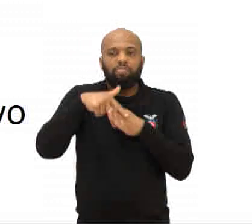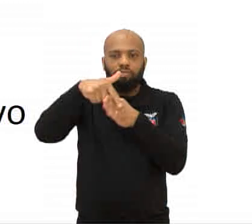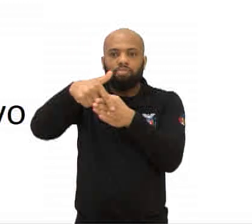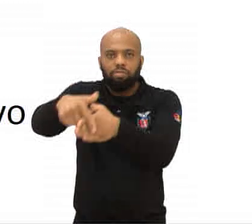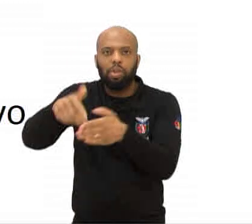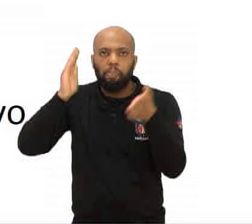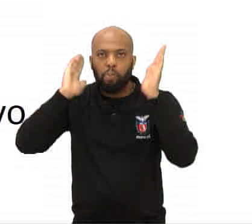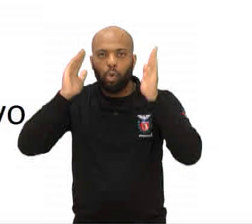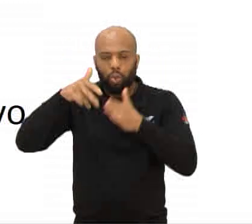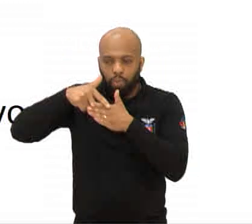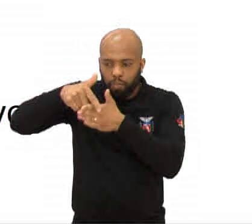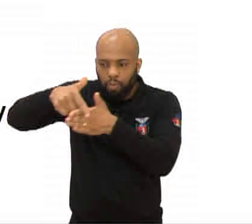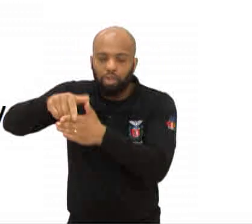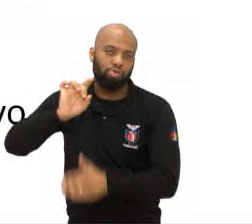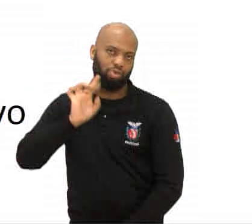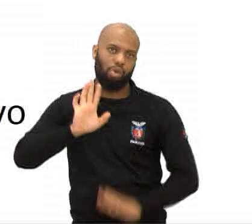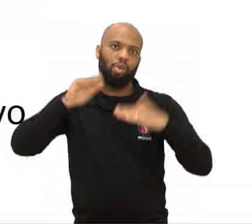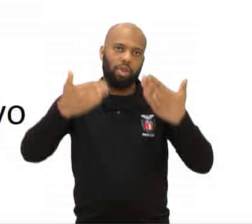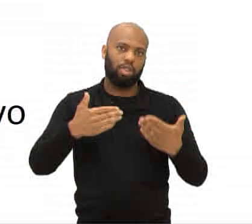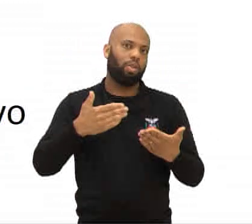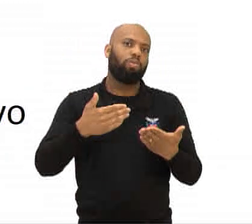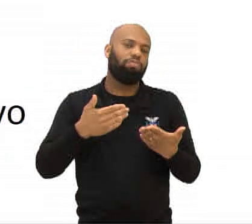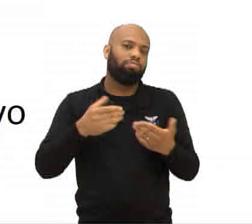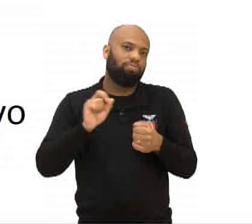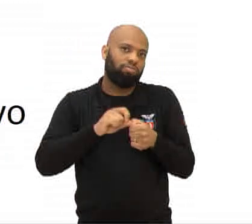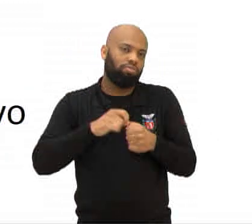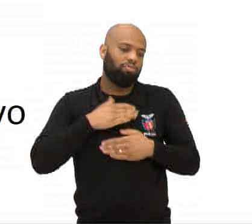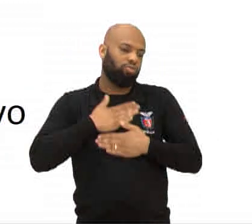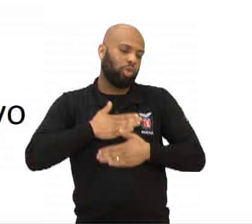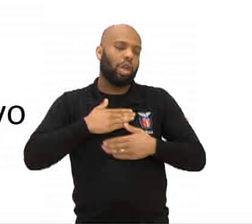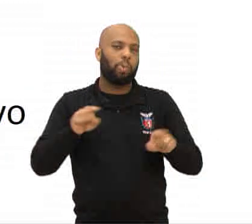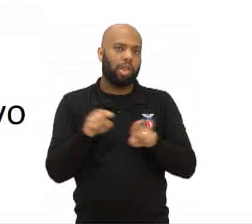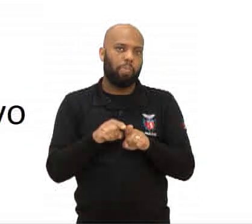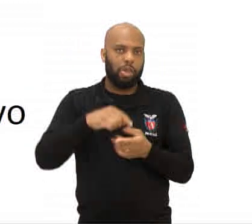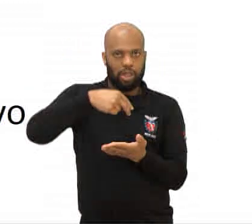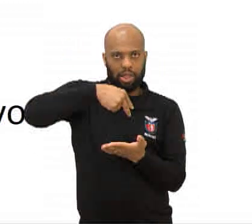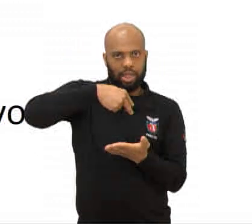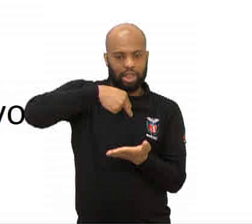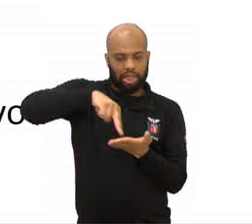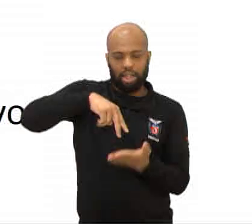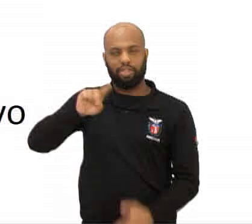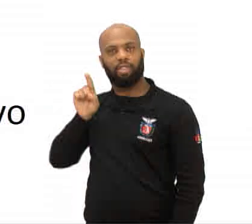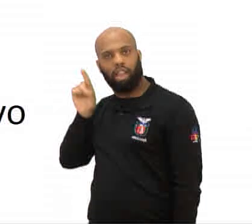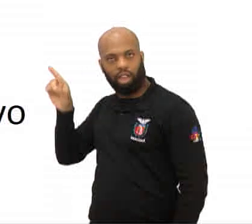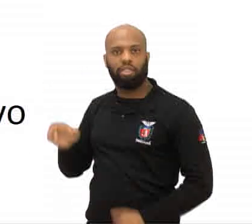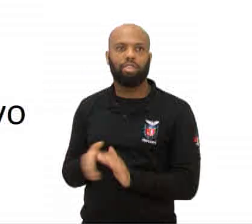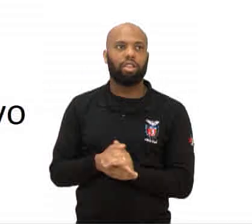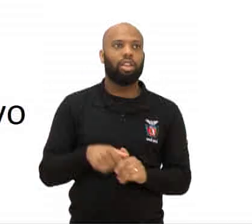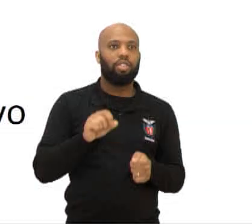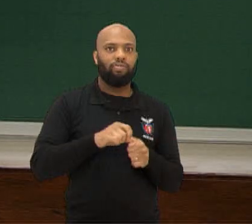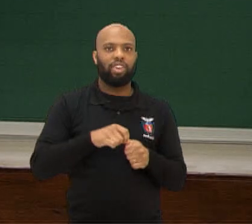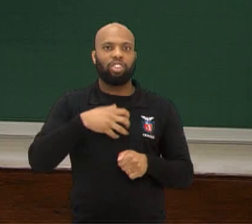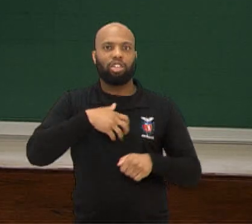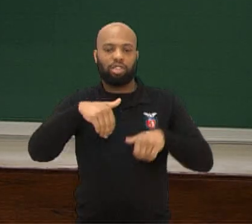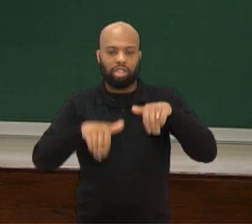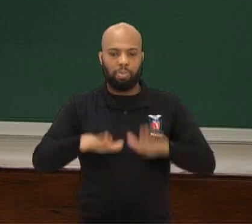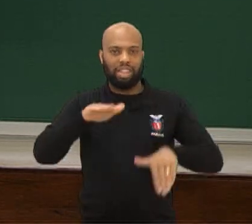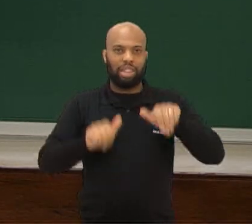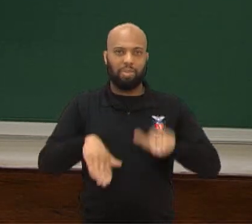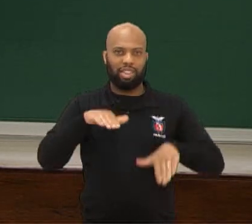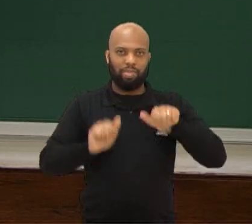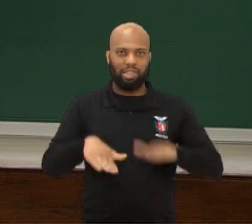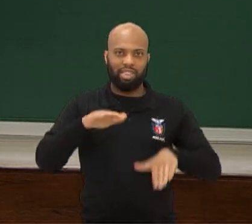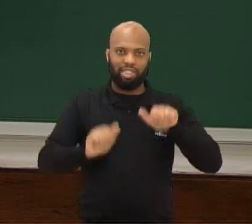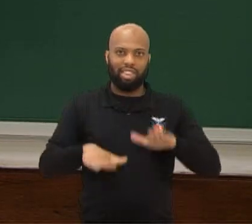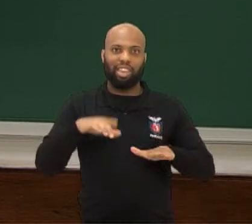então, na hora do lazer ali, uma das práticas era da dança da chula. realizam sapateios, tem uma